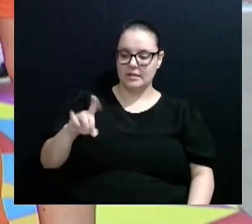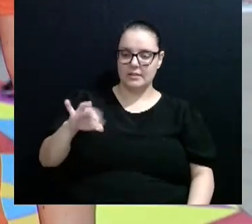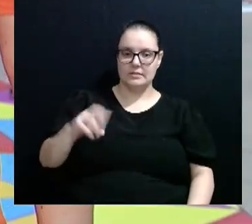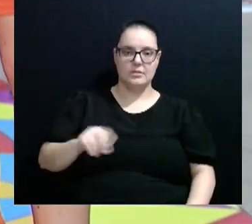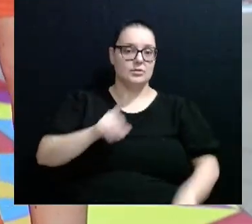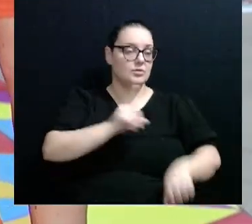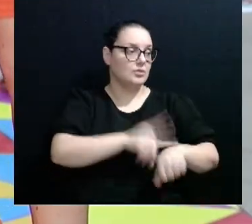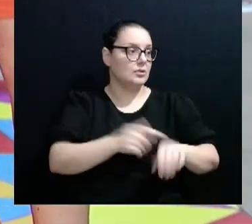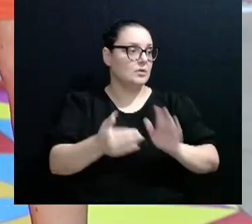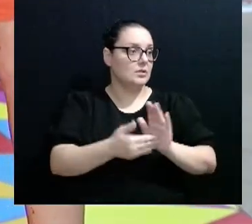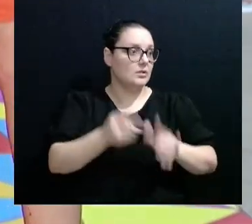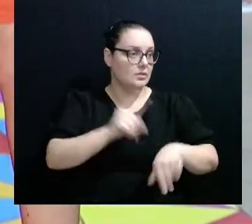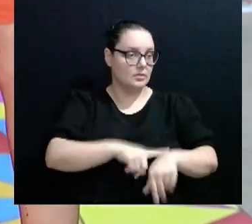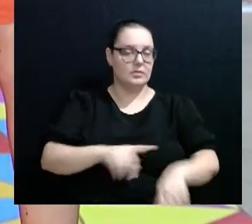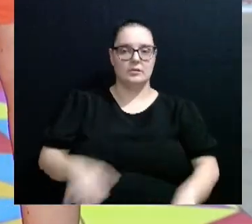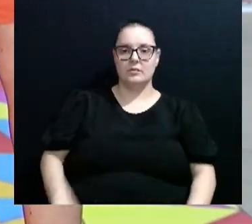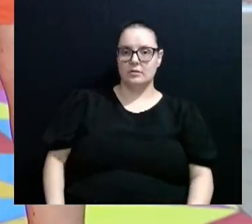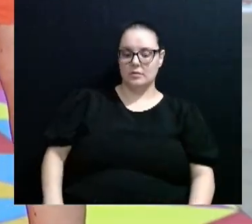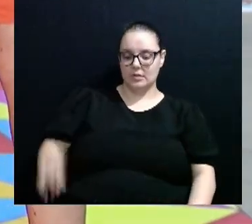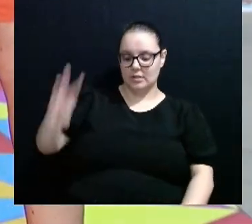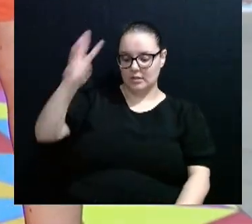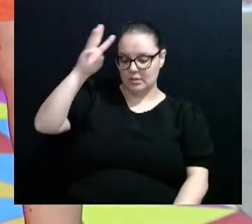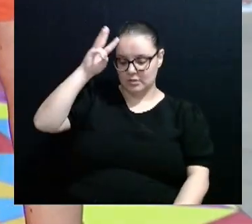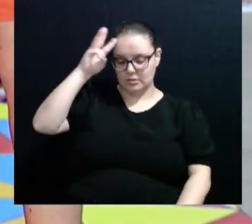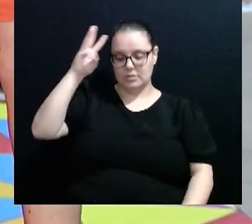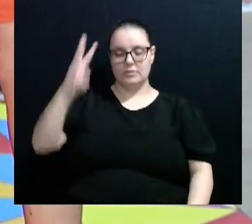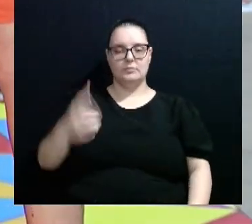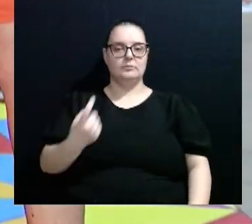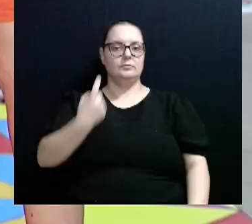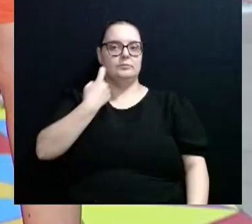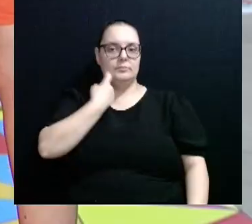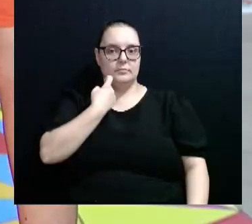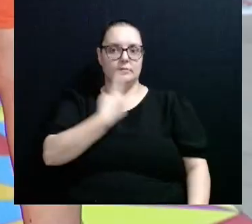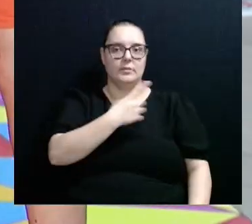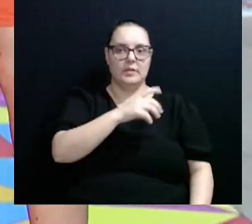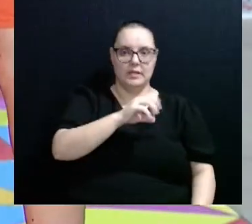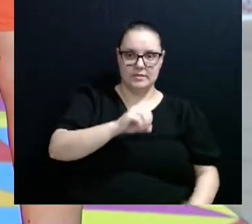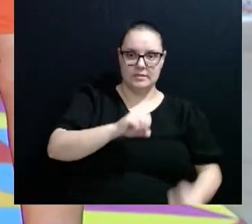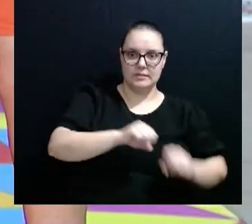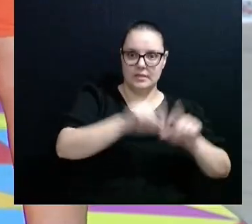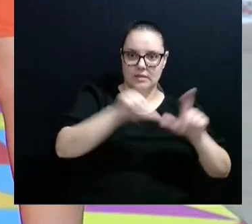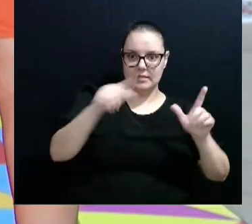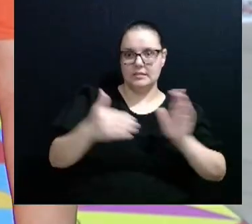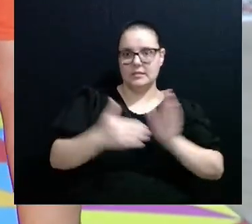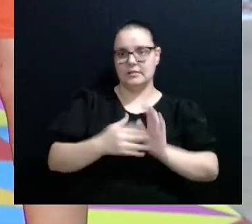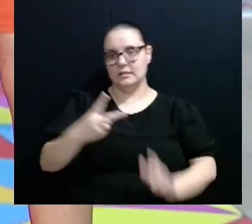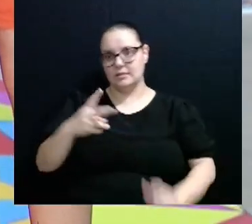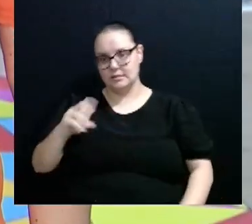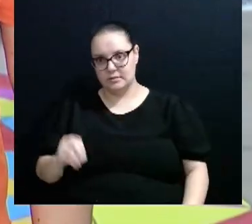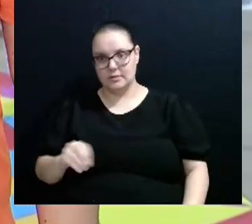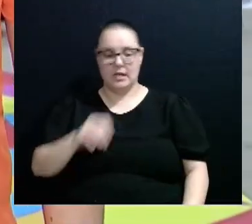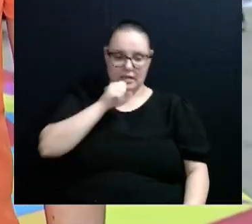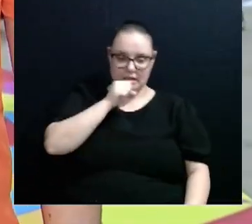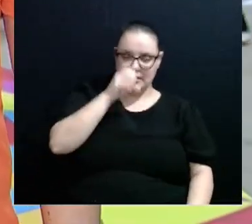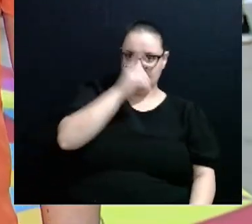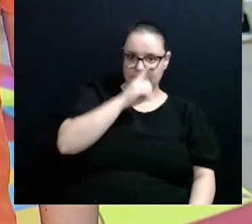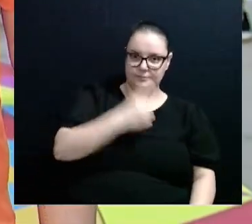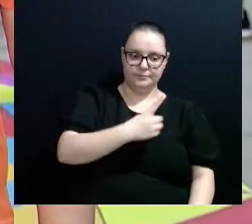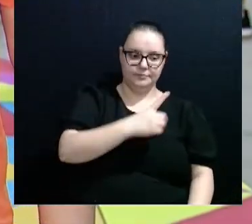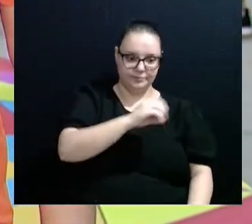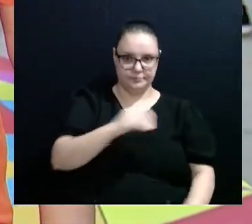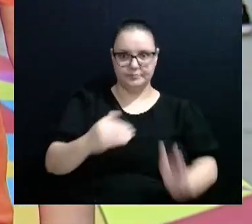funciona? De terça a sexta, das 10 horas às 20 horas, sábados e domingos, das 10 às 18